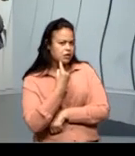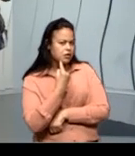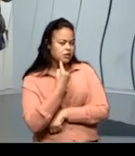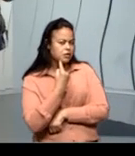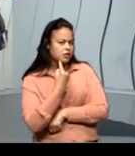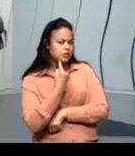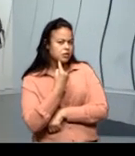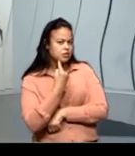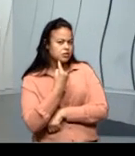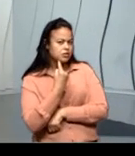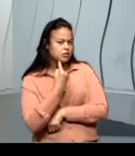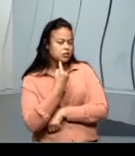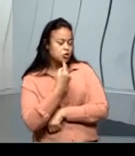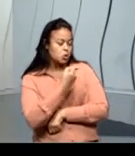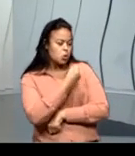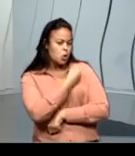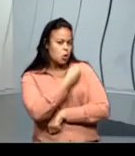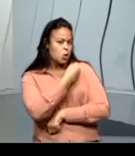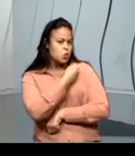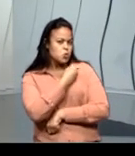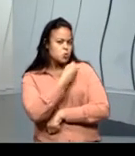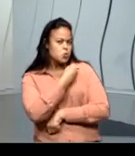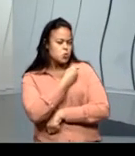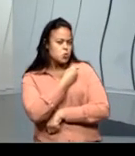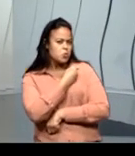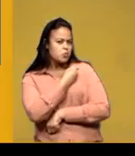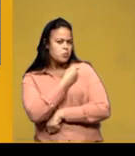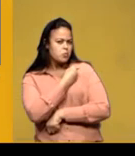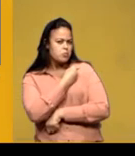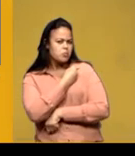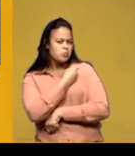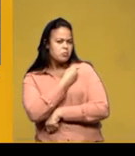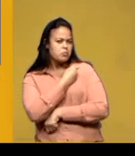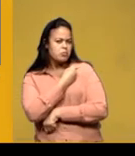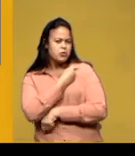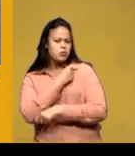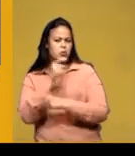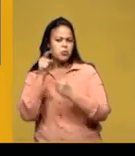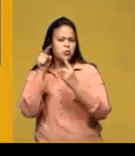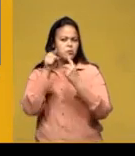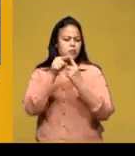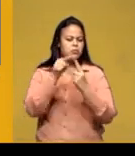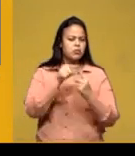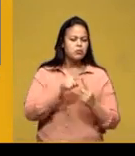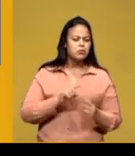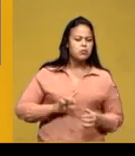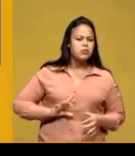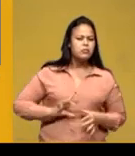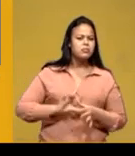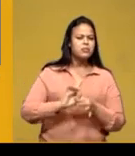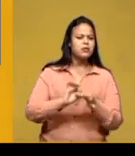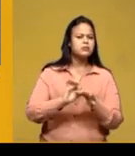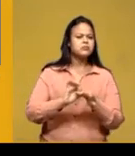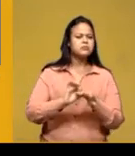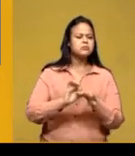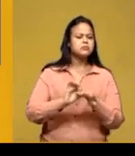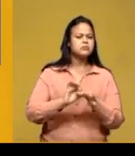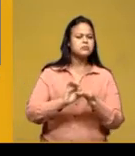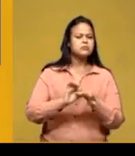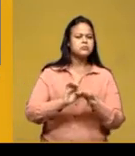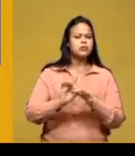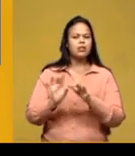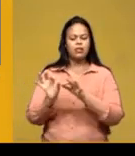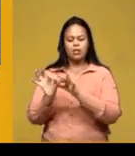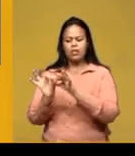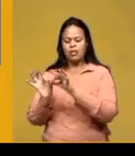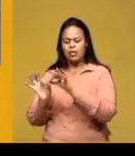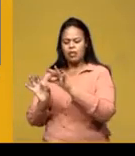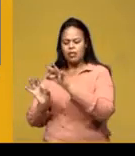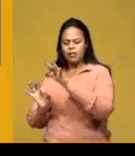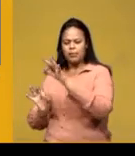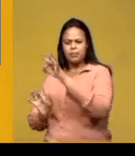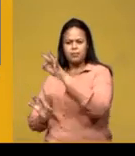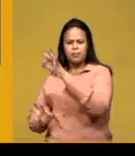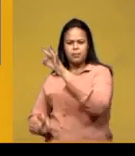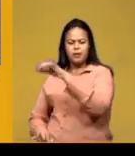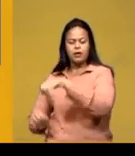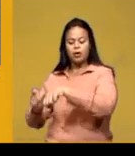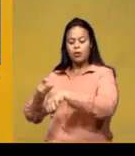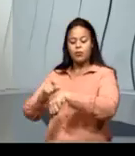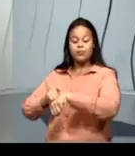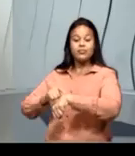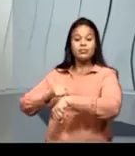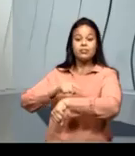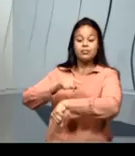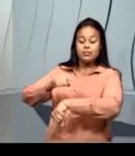este número, de acordo com o contexto, explica a grandeza que você perguntou. Você perguntou a respeito de